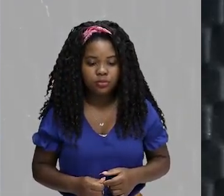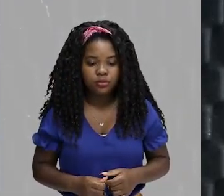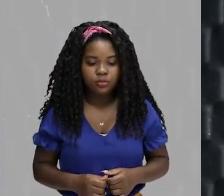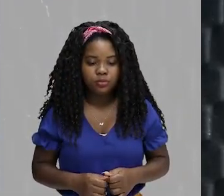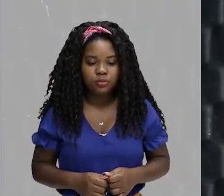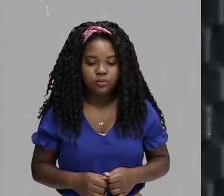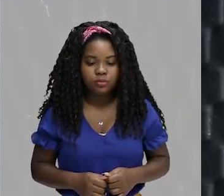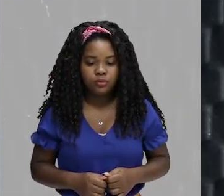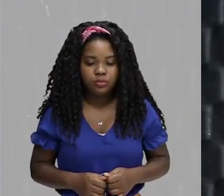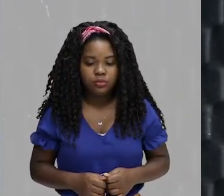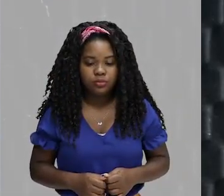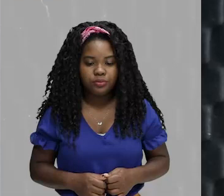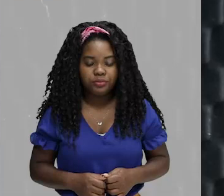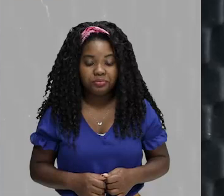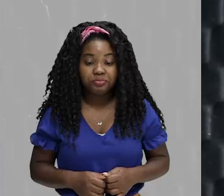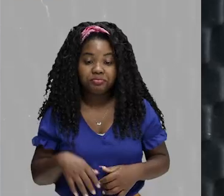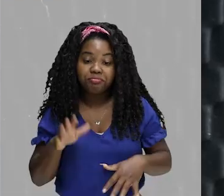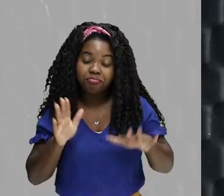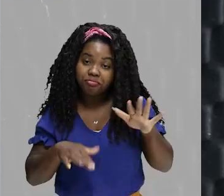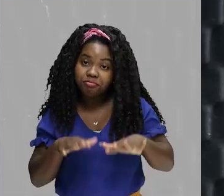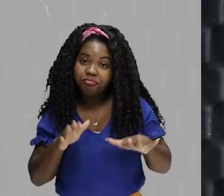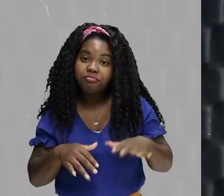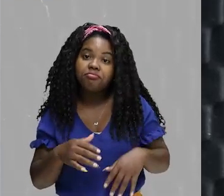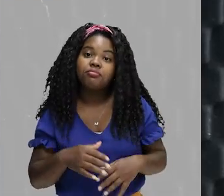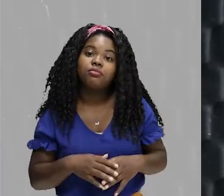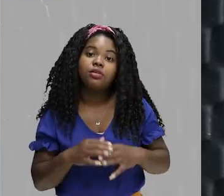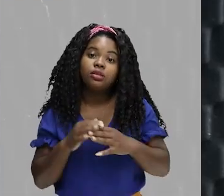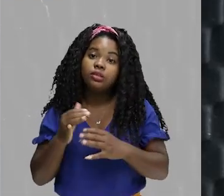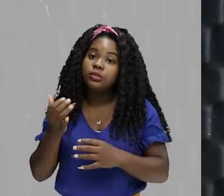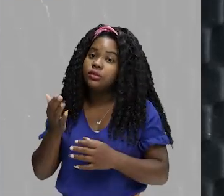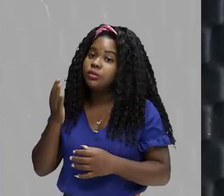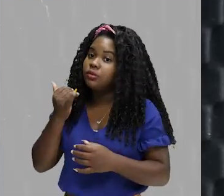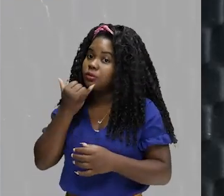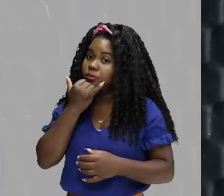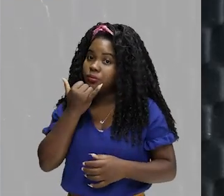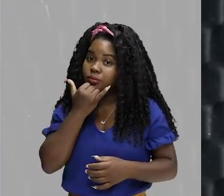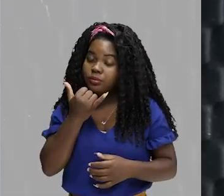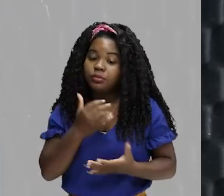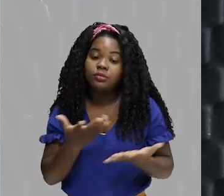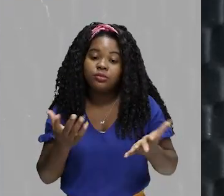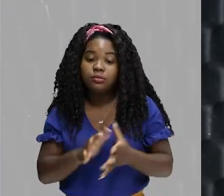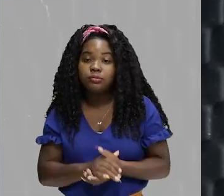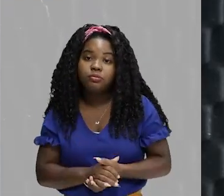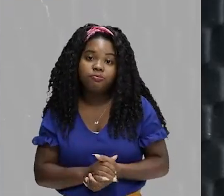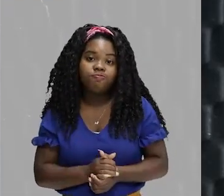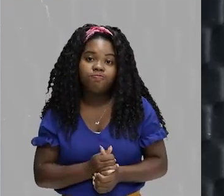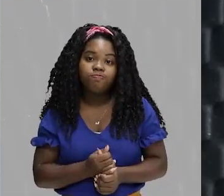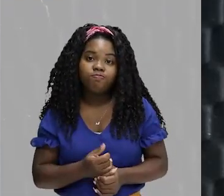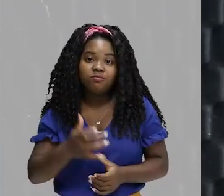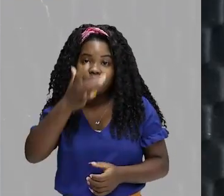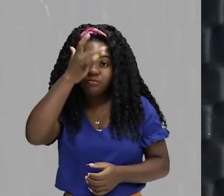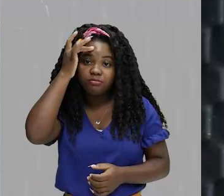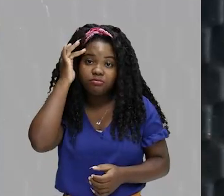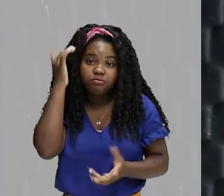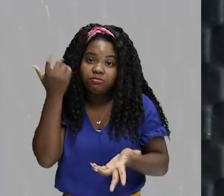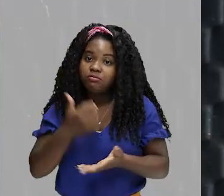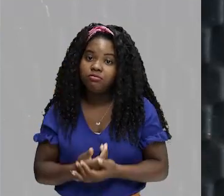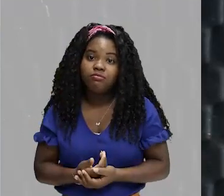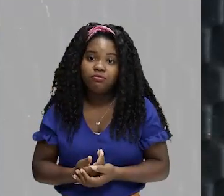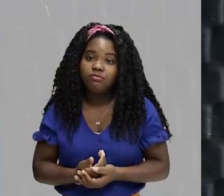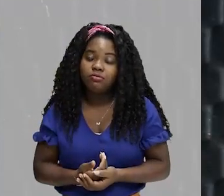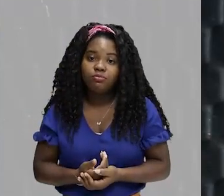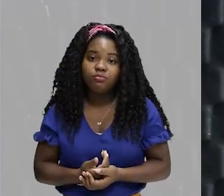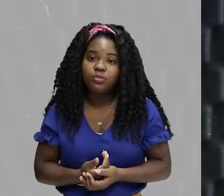tá? Às vezes, gente, a gente pedir desculpa não resolve muita coisa, mas às vezes a pessoa